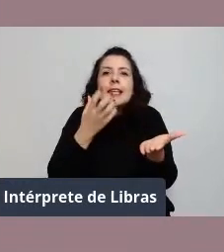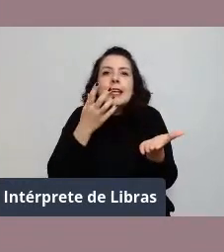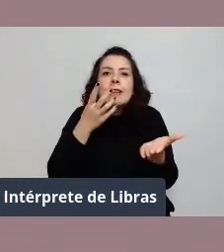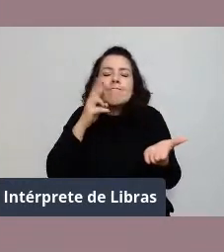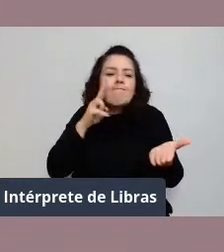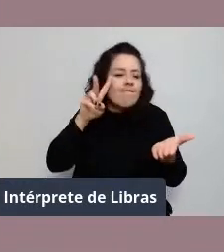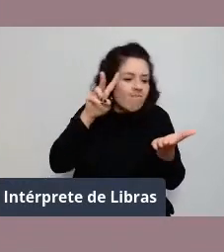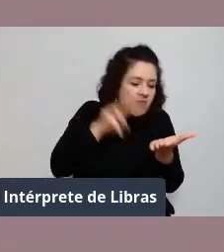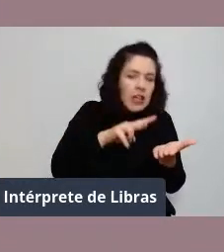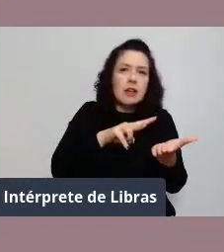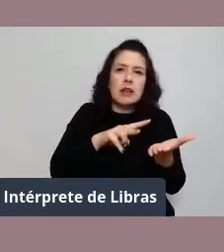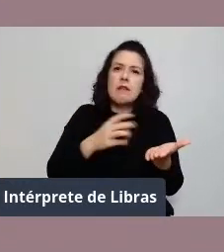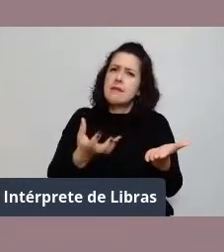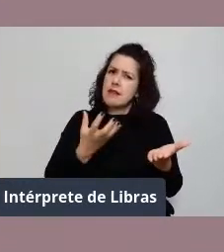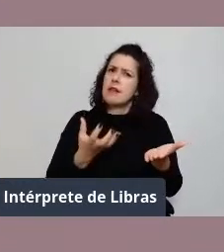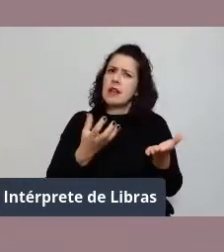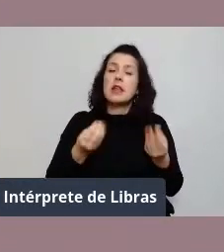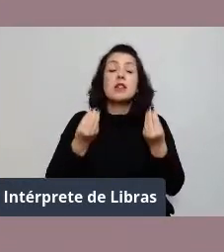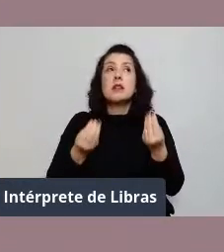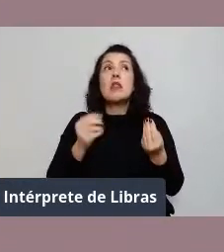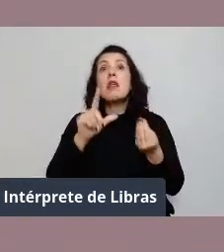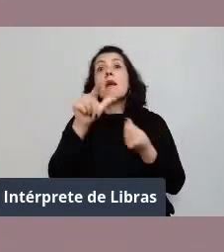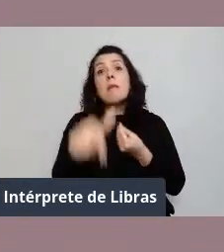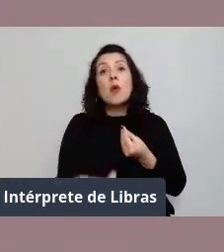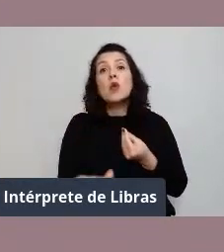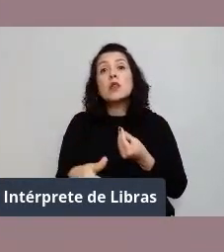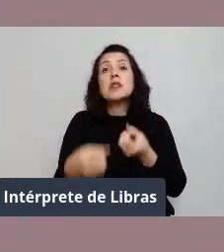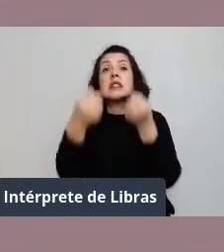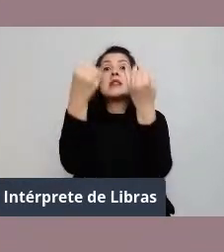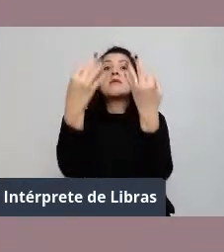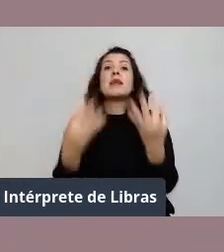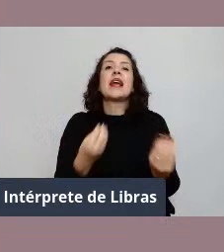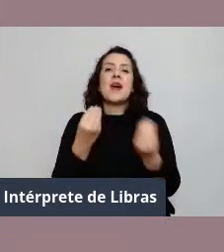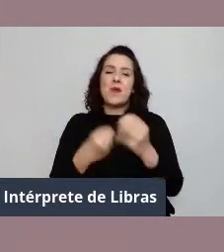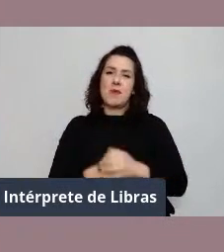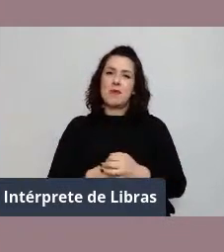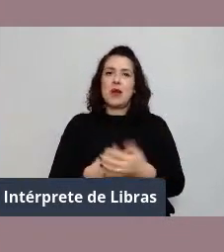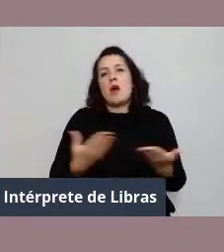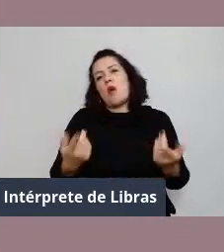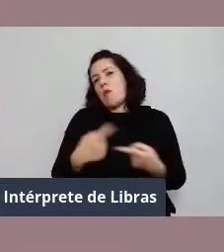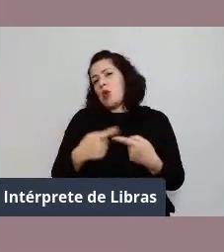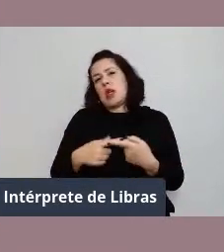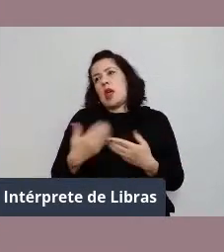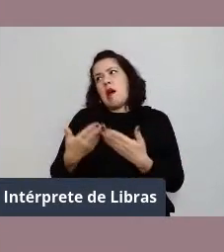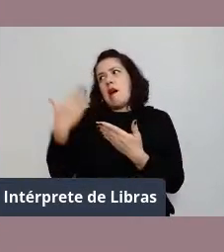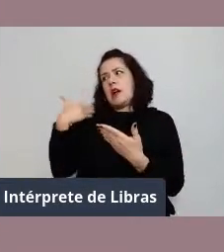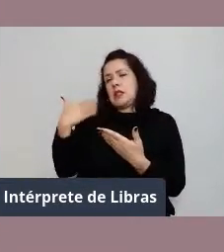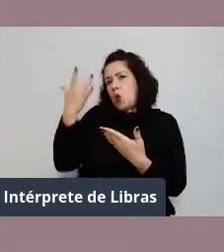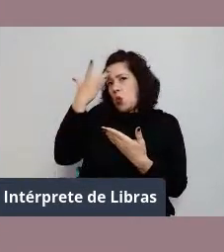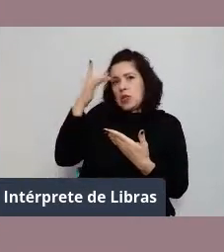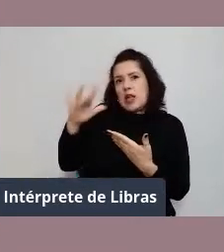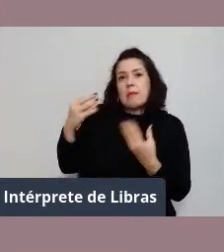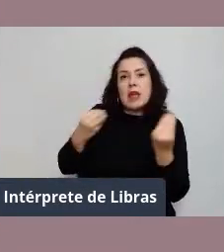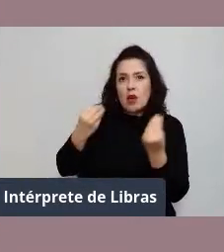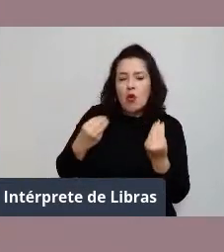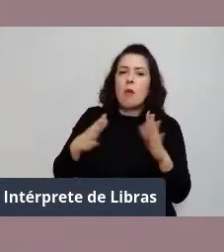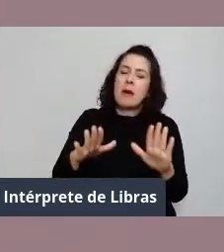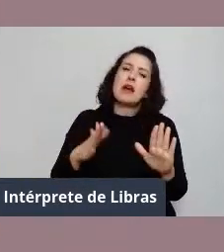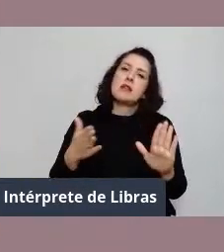queria contar como é que seria esse encontro, porque eu não sabia como ia ser, mas eu tinha me proposto a contar como